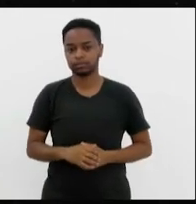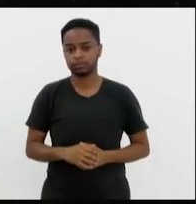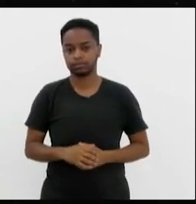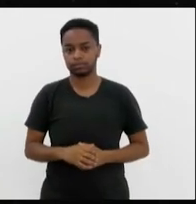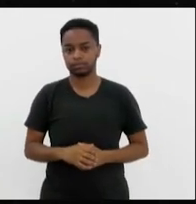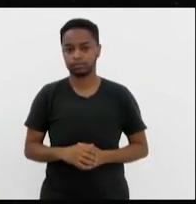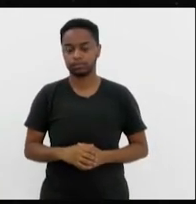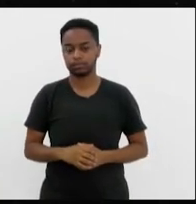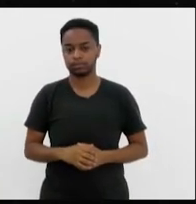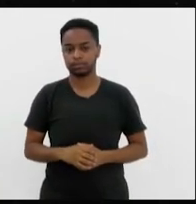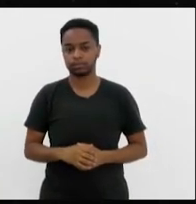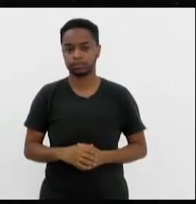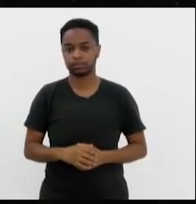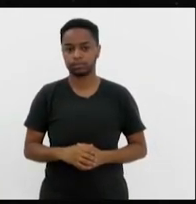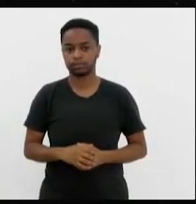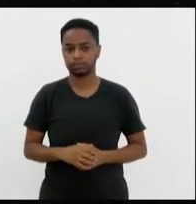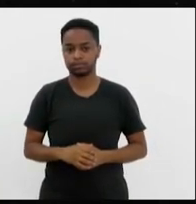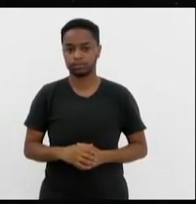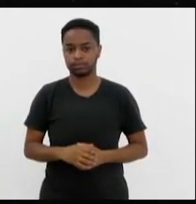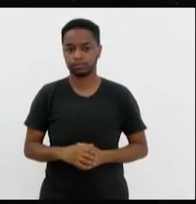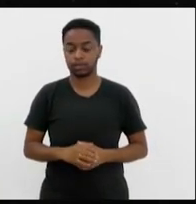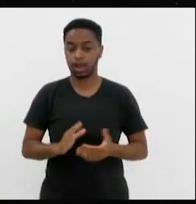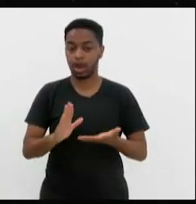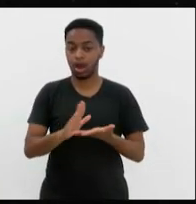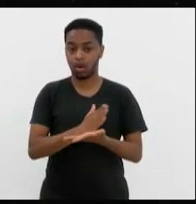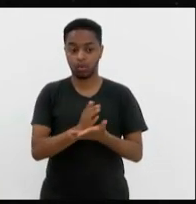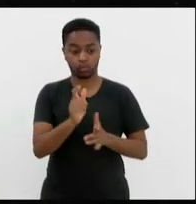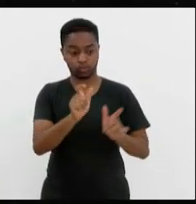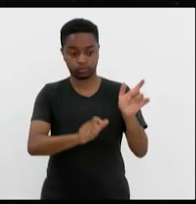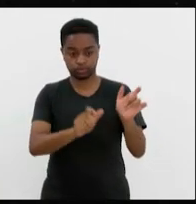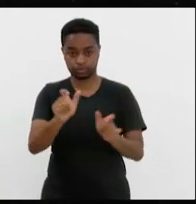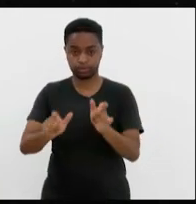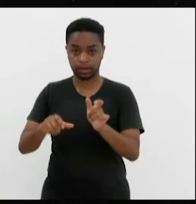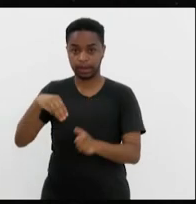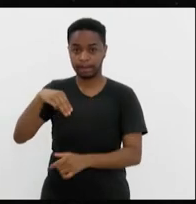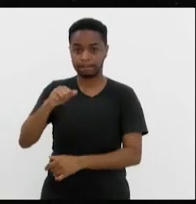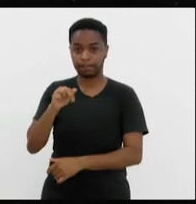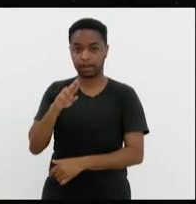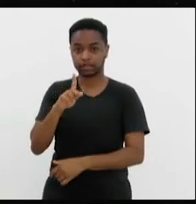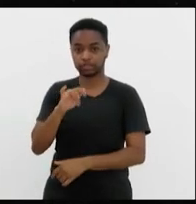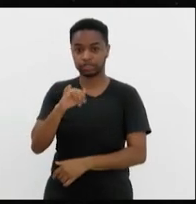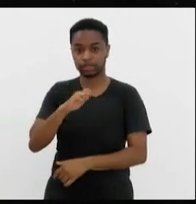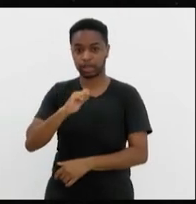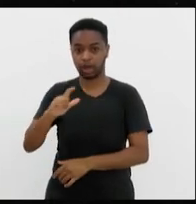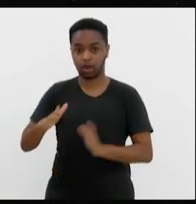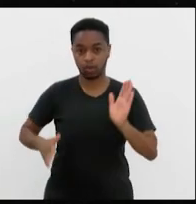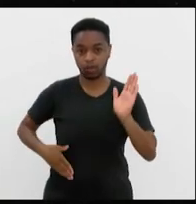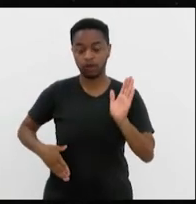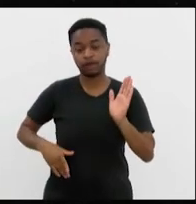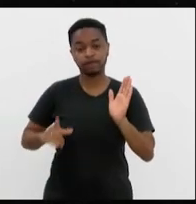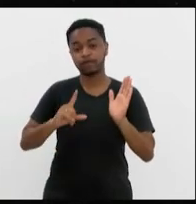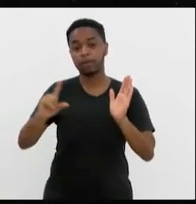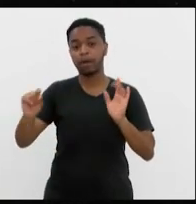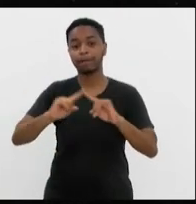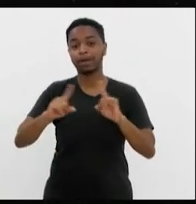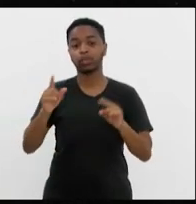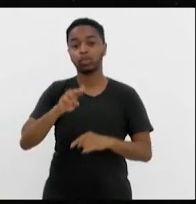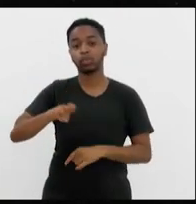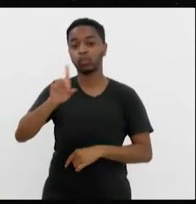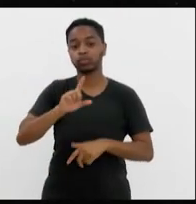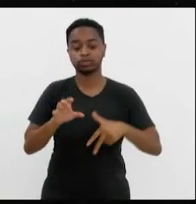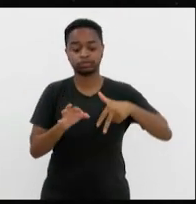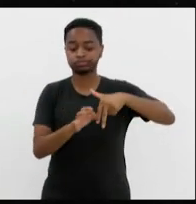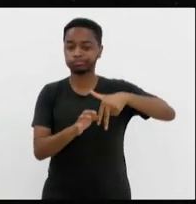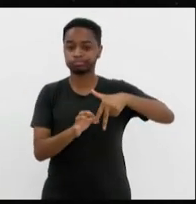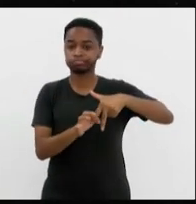alguns desses marginais, é assim que tem que ser chamado, saem sem tornozeleira. E é